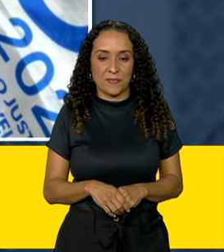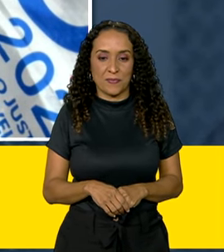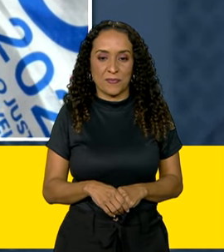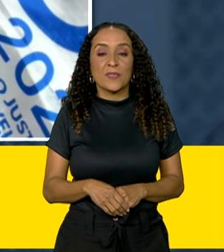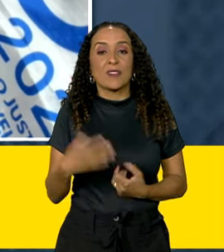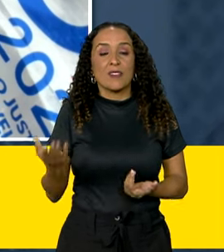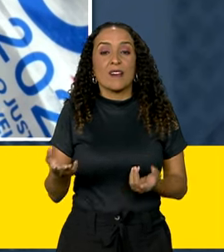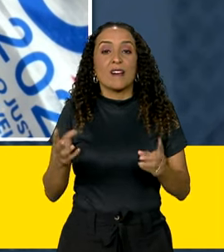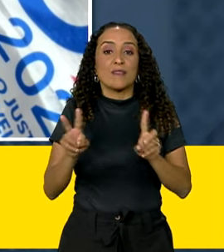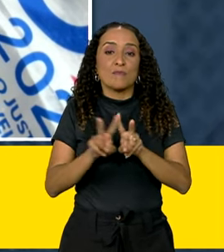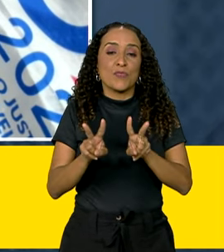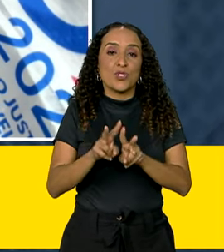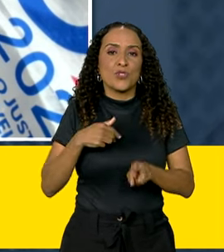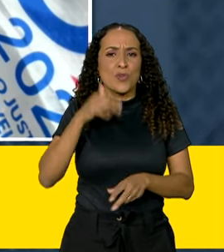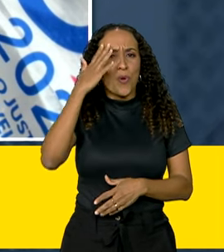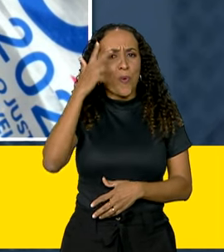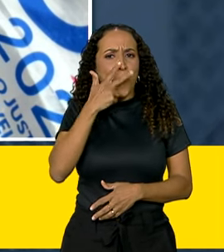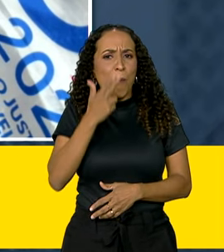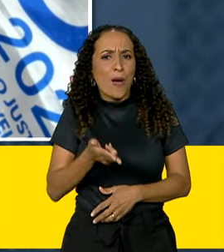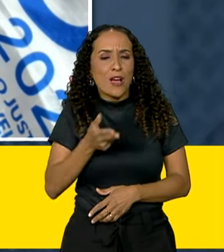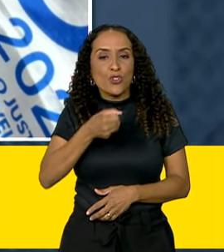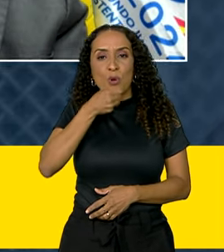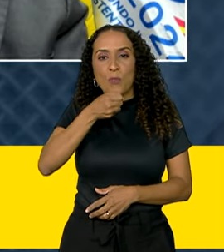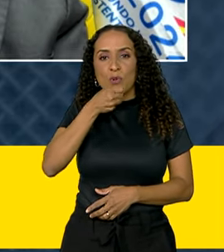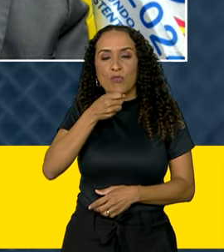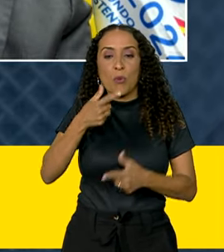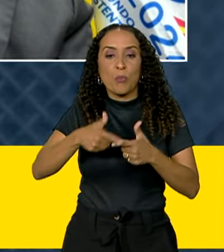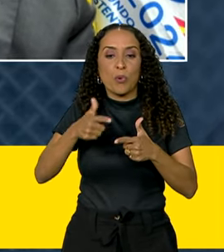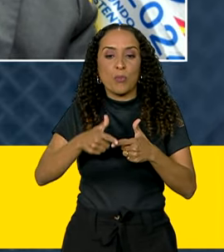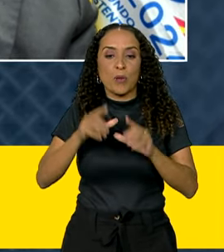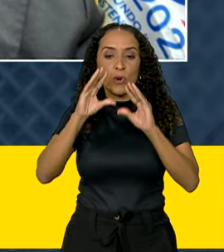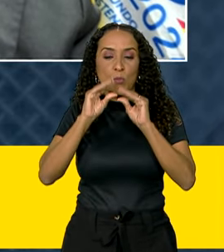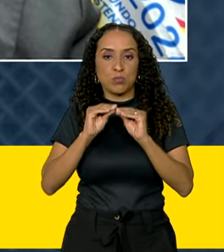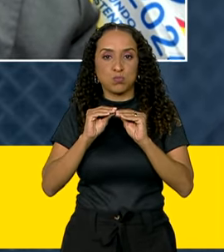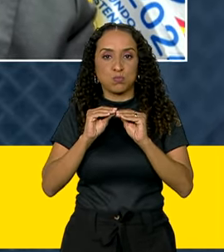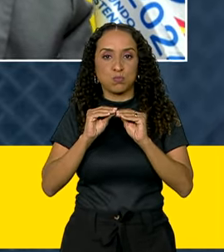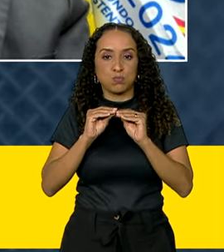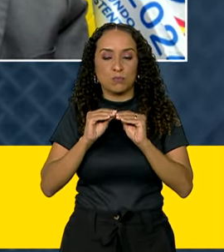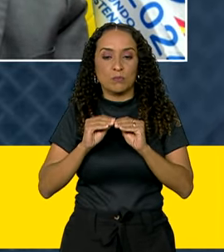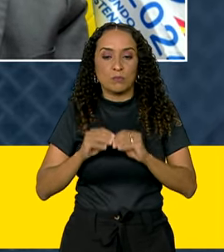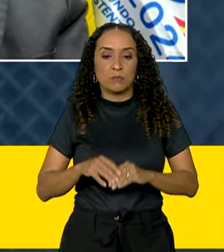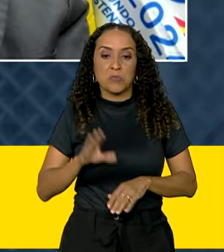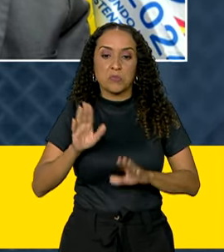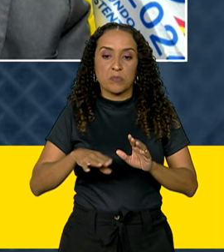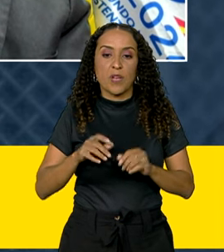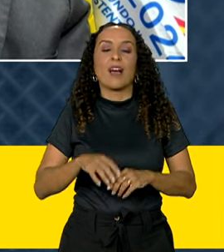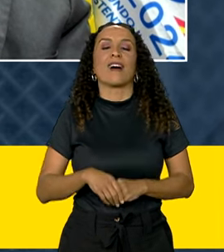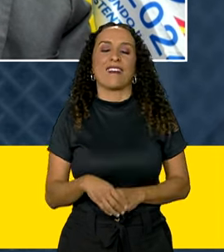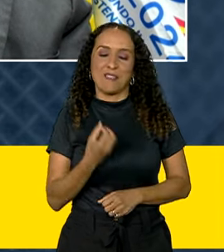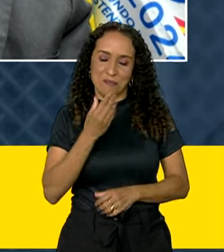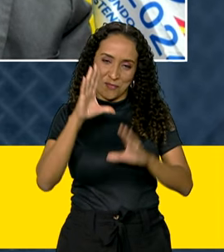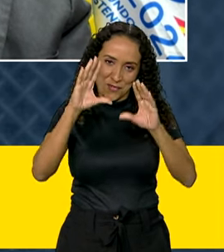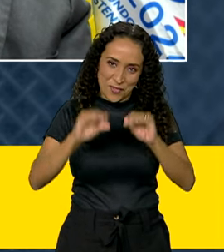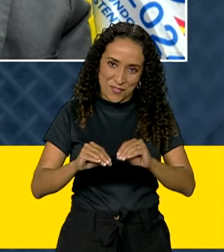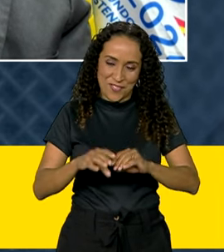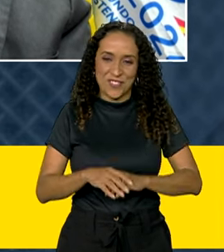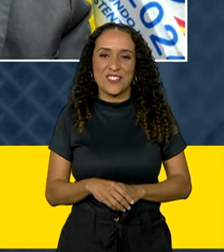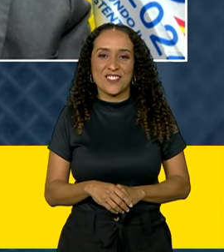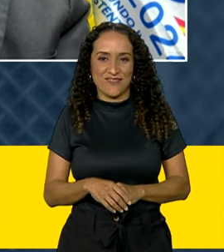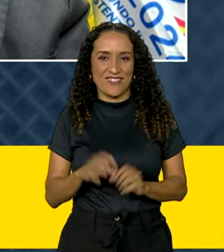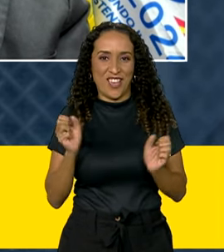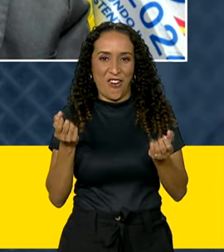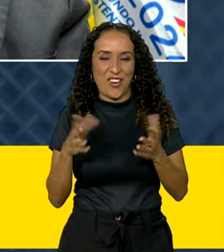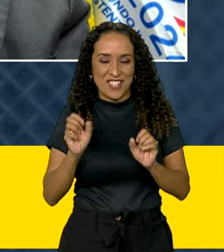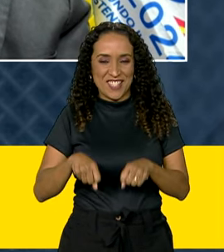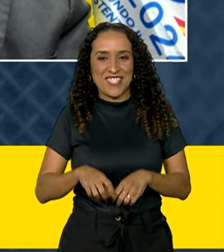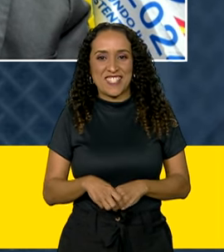Ministro Wellington Dias, eu acredito que o seu microfone está com um probleminha. Talvez ele esteja fechado. Boa noite. Agora boa